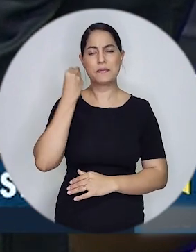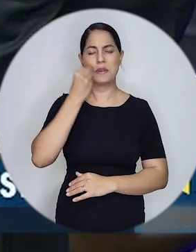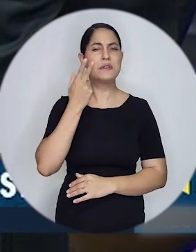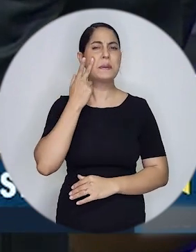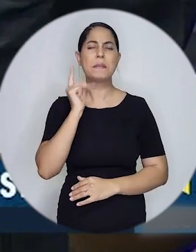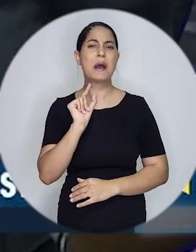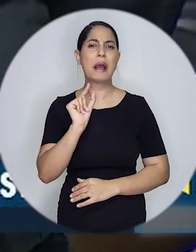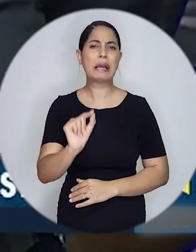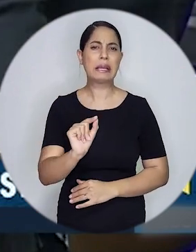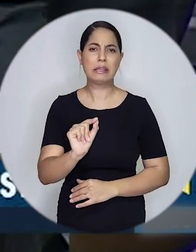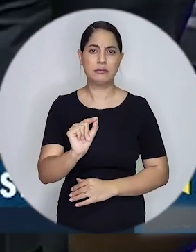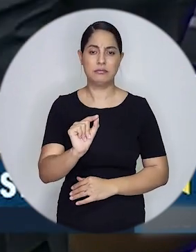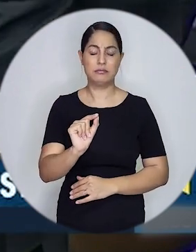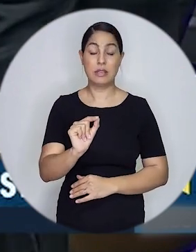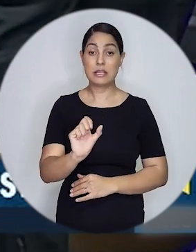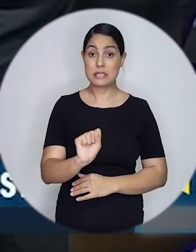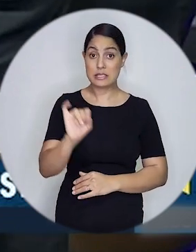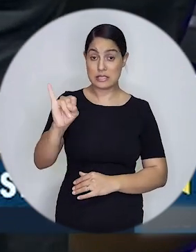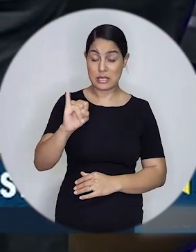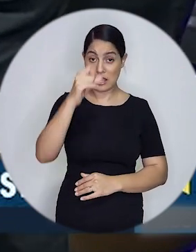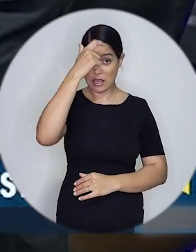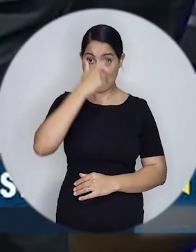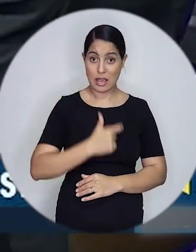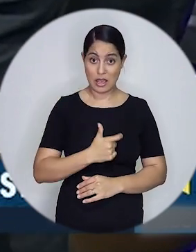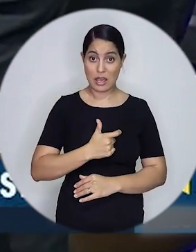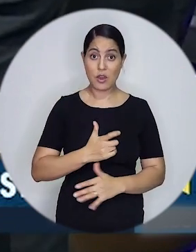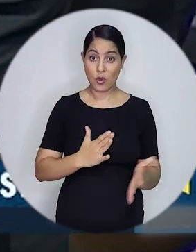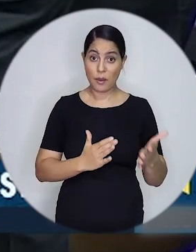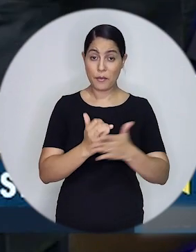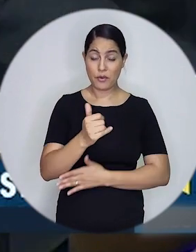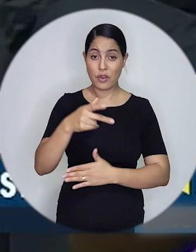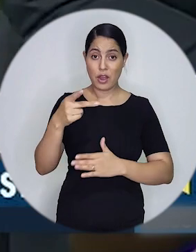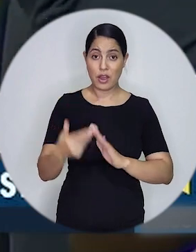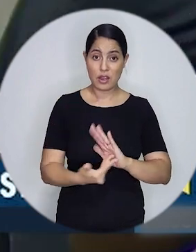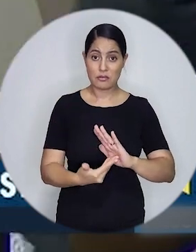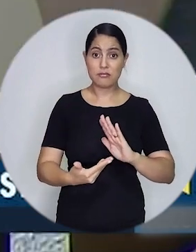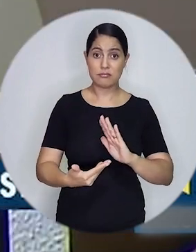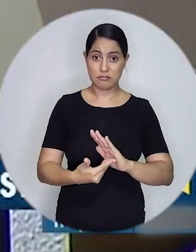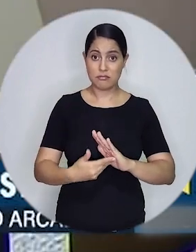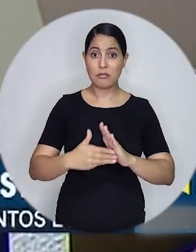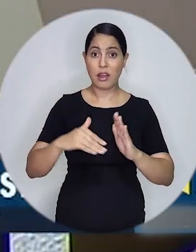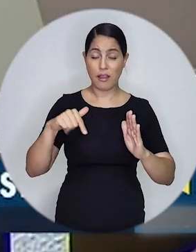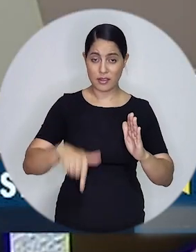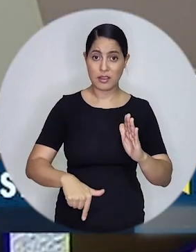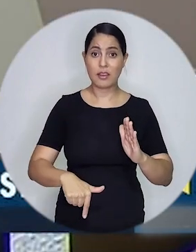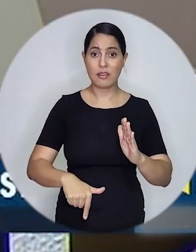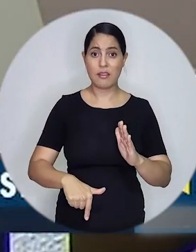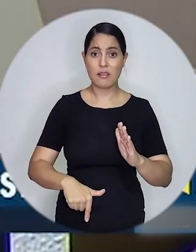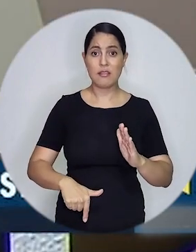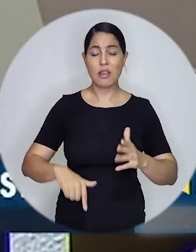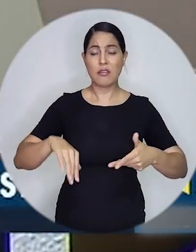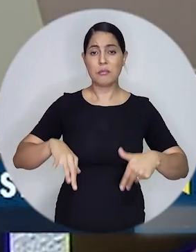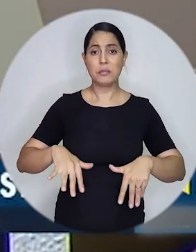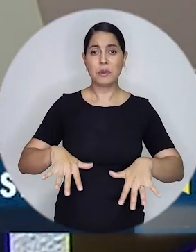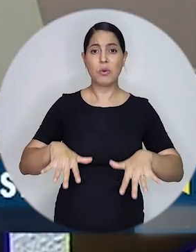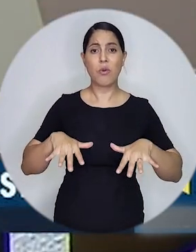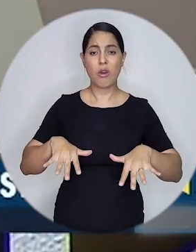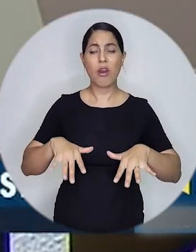a experiência necessária para, uma vez aprovado por esta Casa, passar